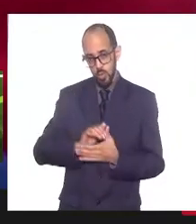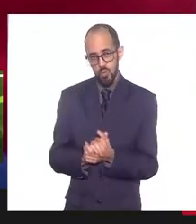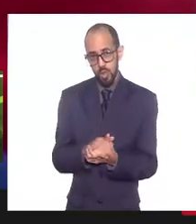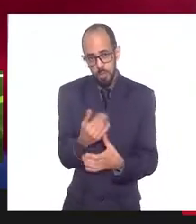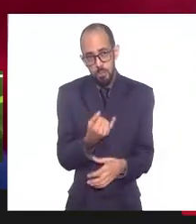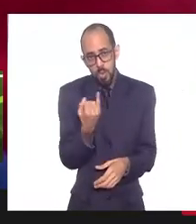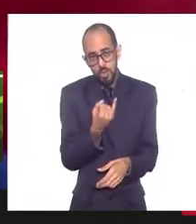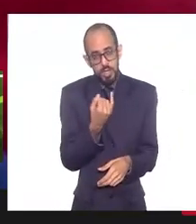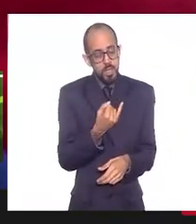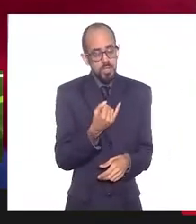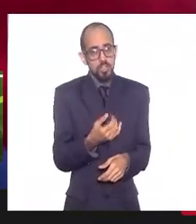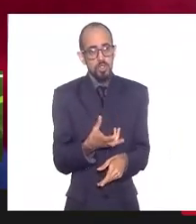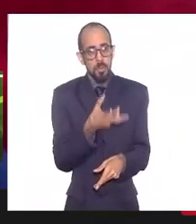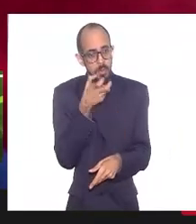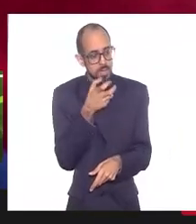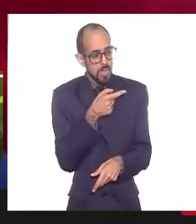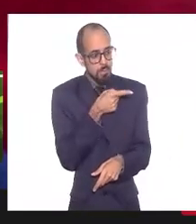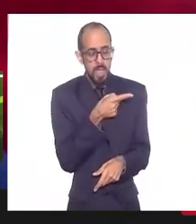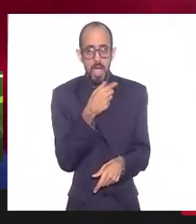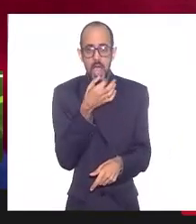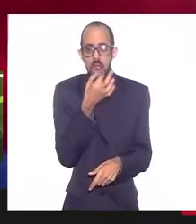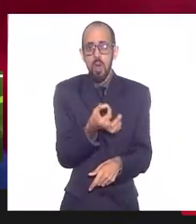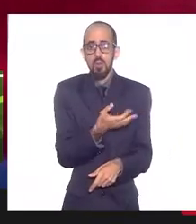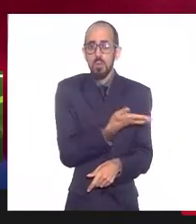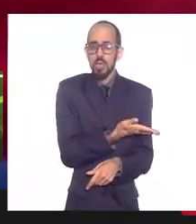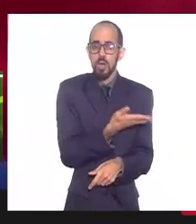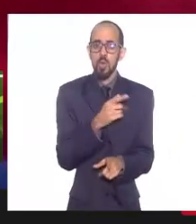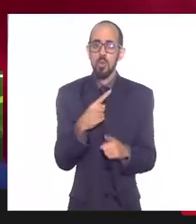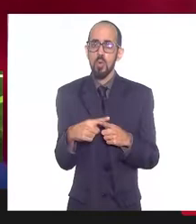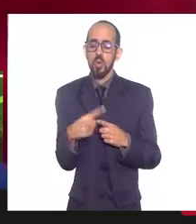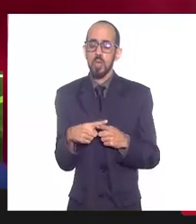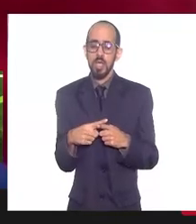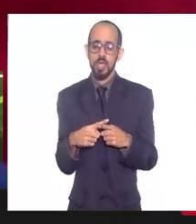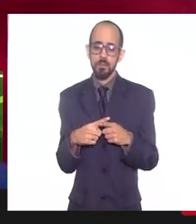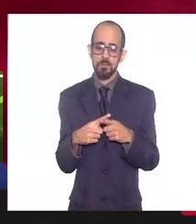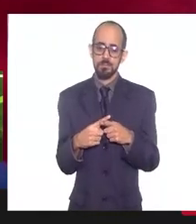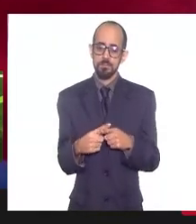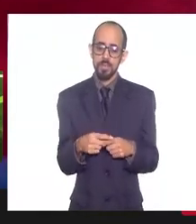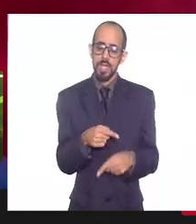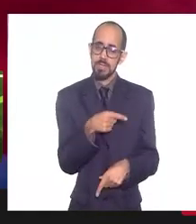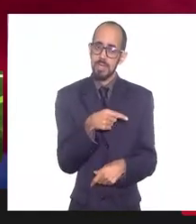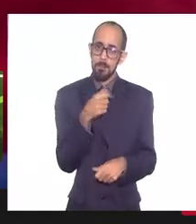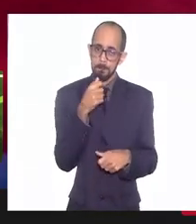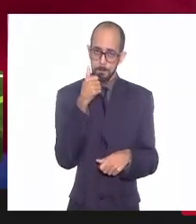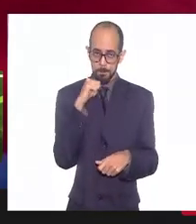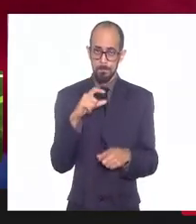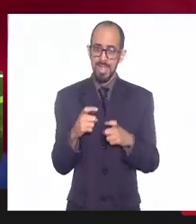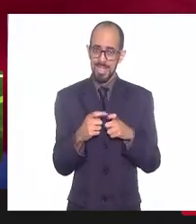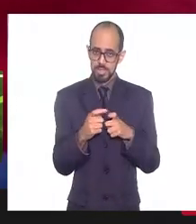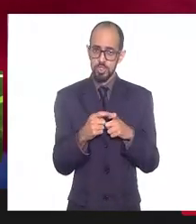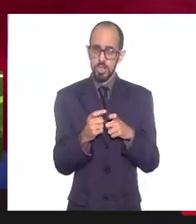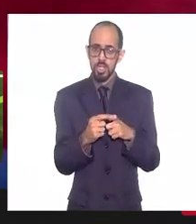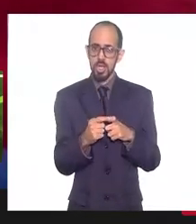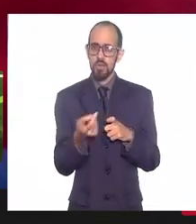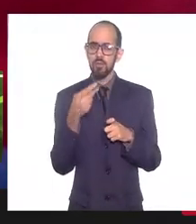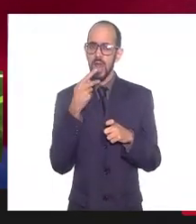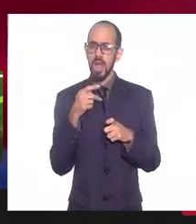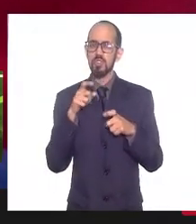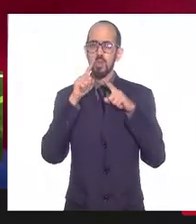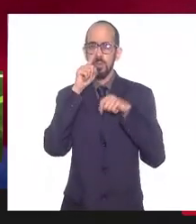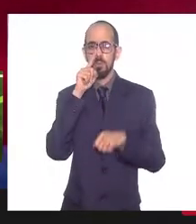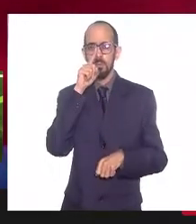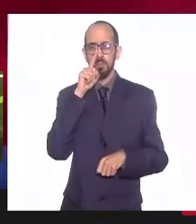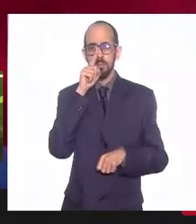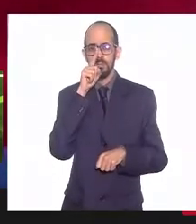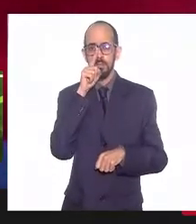uma geriatra, foi muito importante ouvir, né, essa médica que nos alertava sobre o perigo da